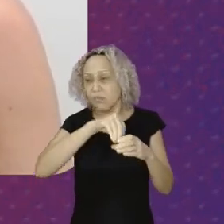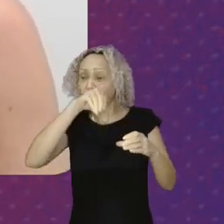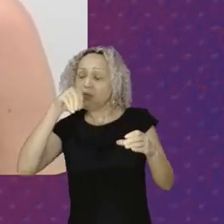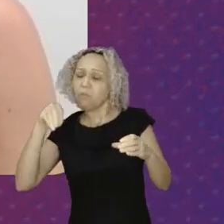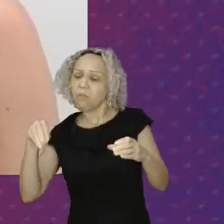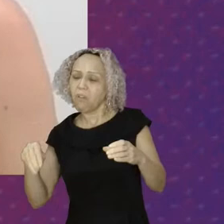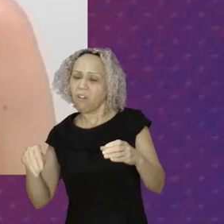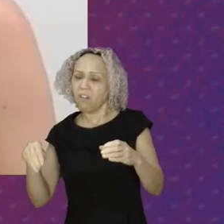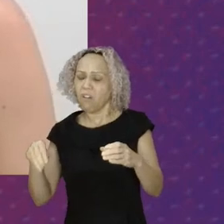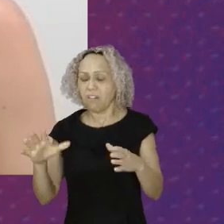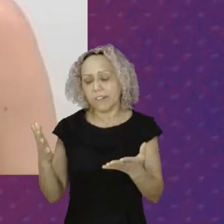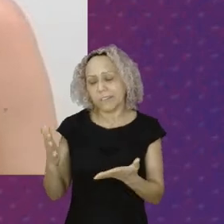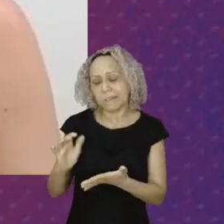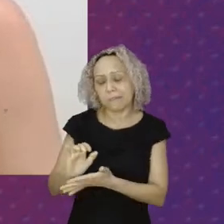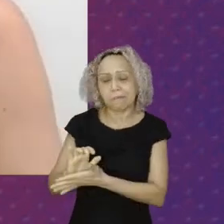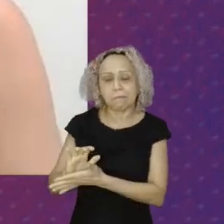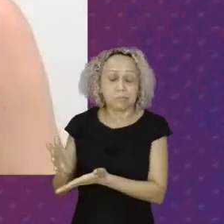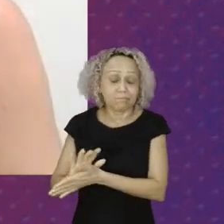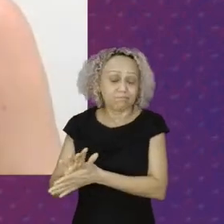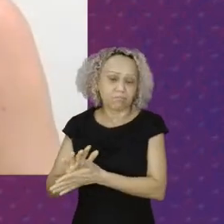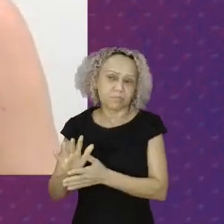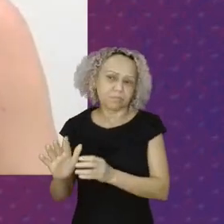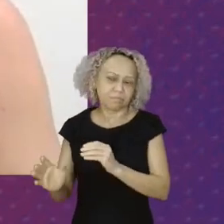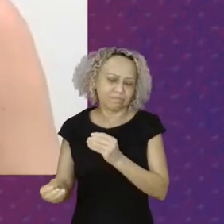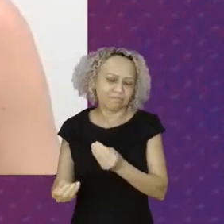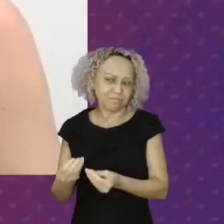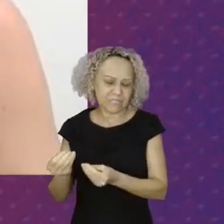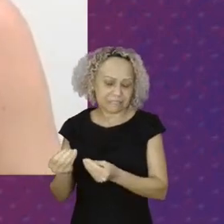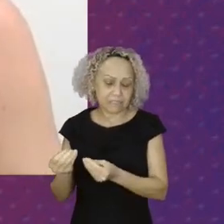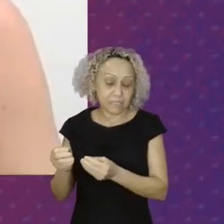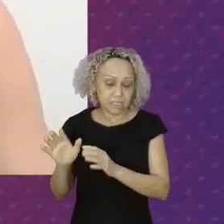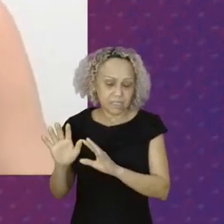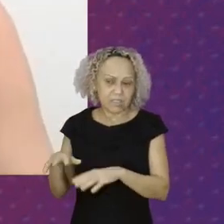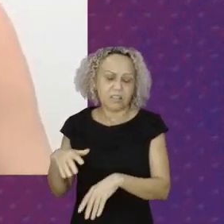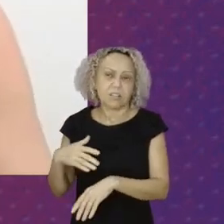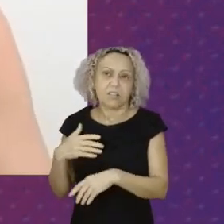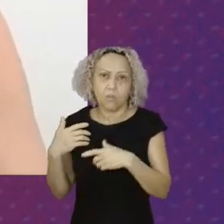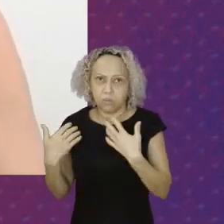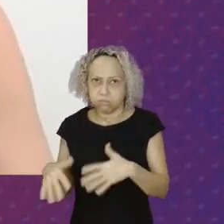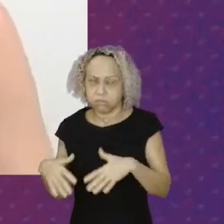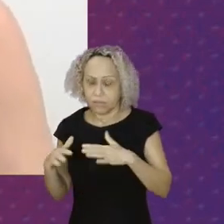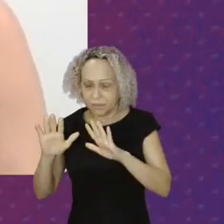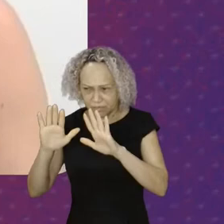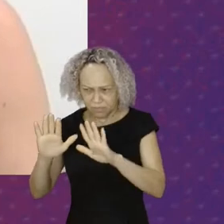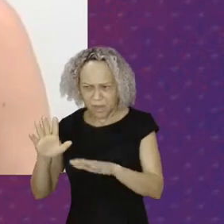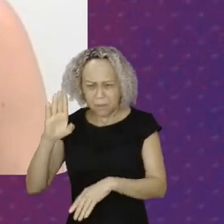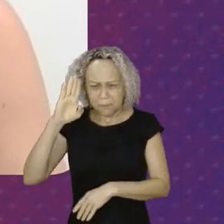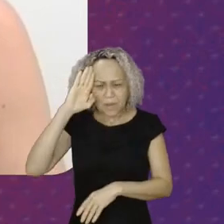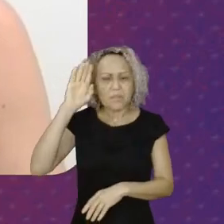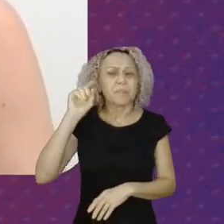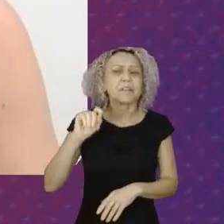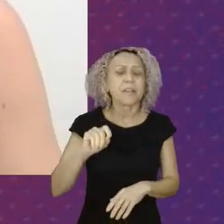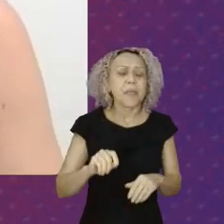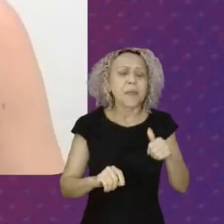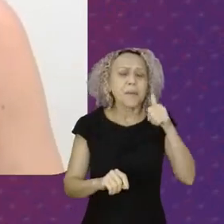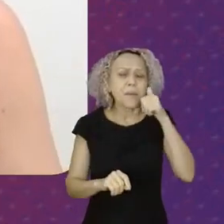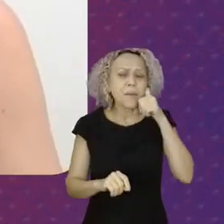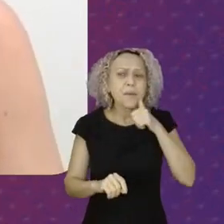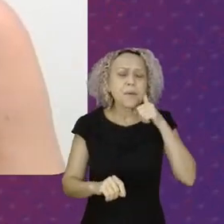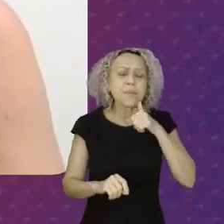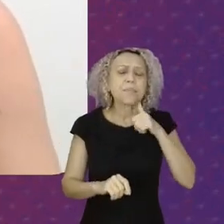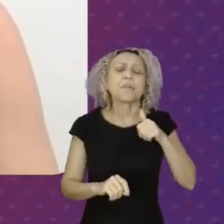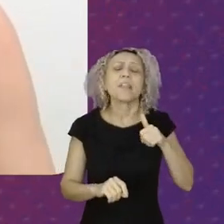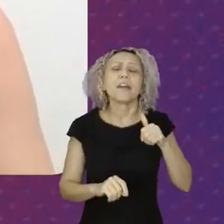toma uma outra dimensão. Por quê? Aí, se das mulheres em geral